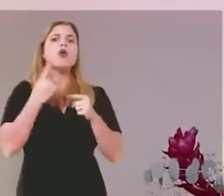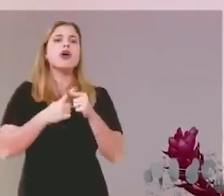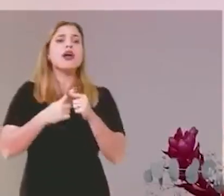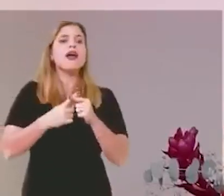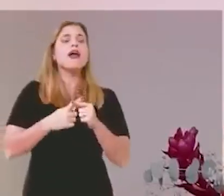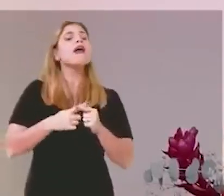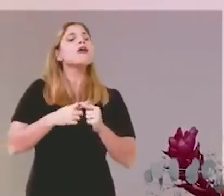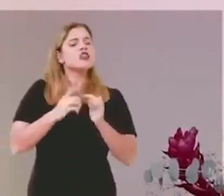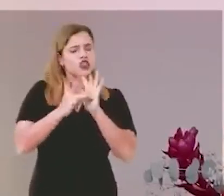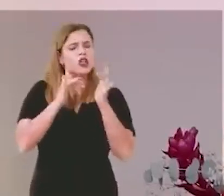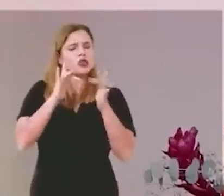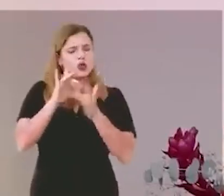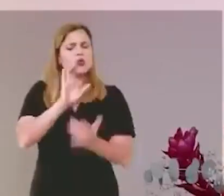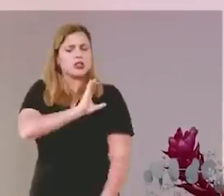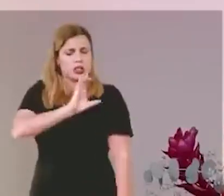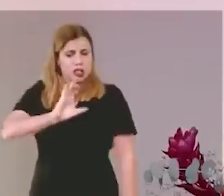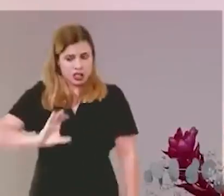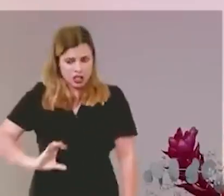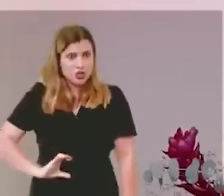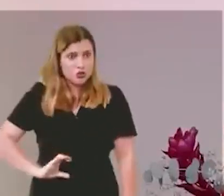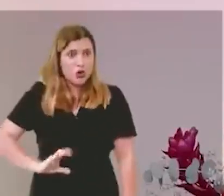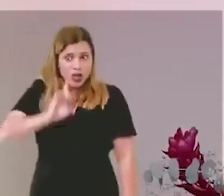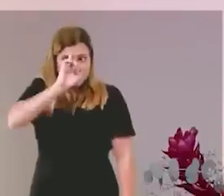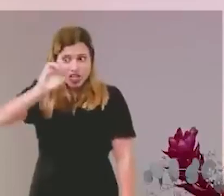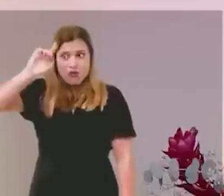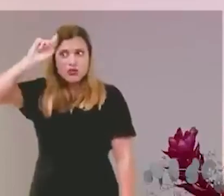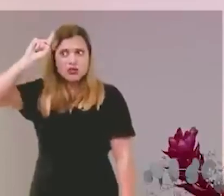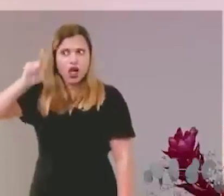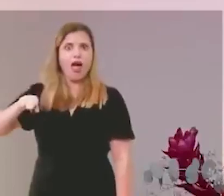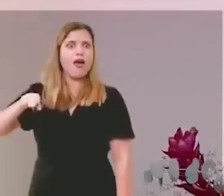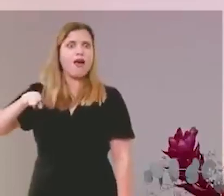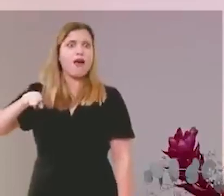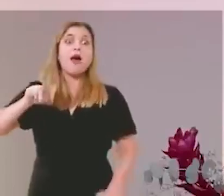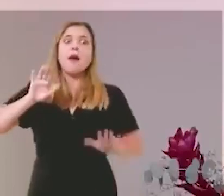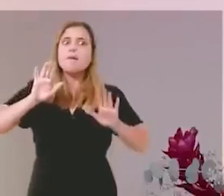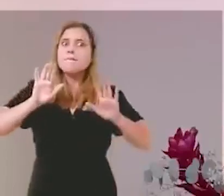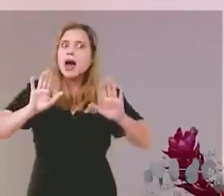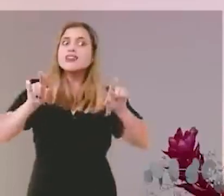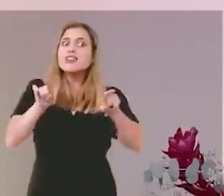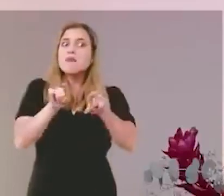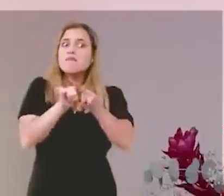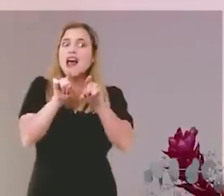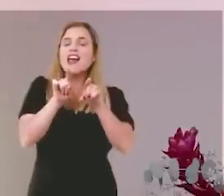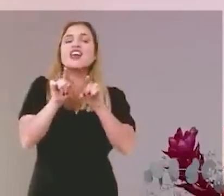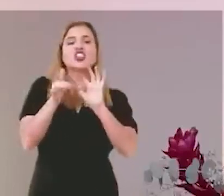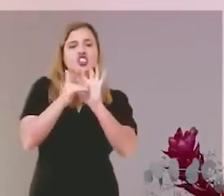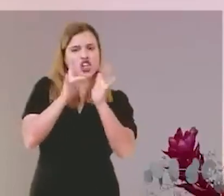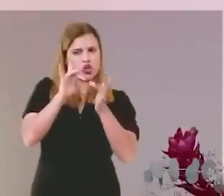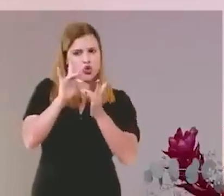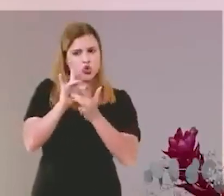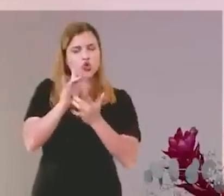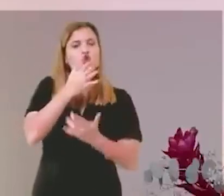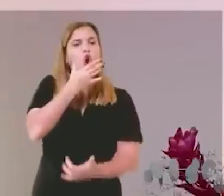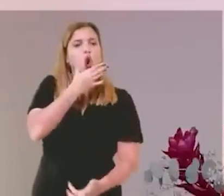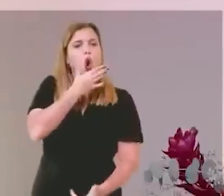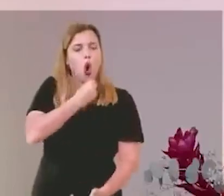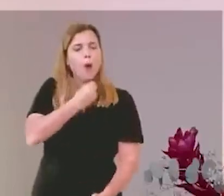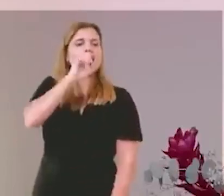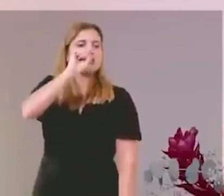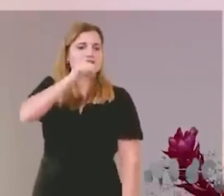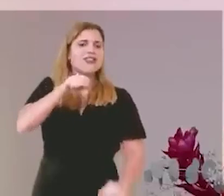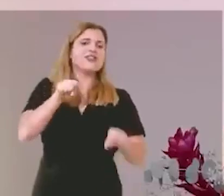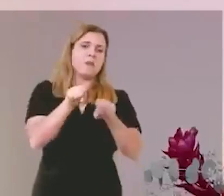verdadeiramente Deus, sem deixar de ser verdadeiramente homem. Ele não deixou de ser Deus